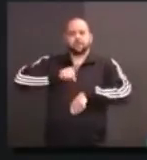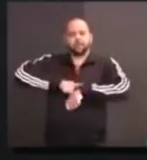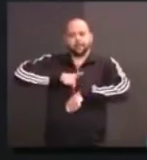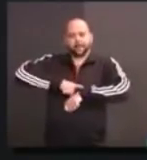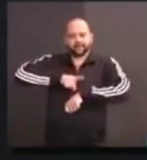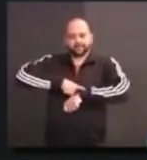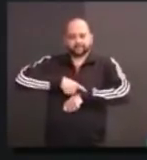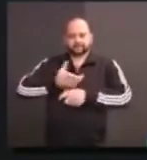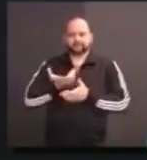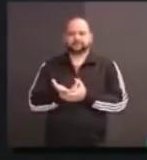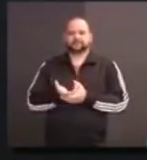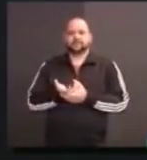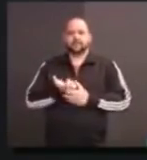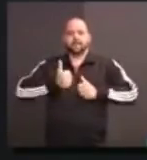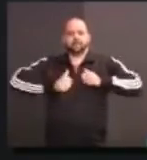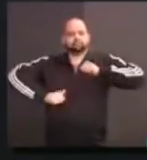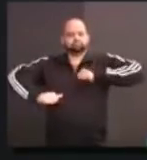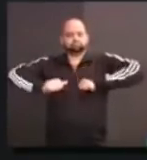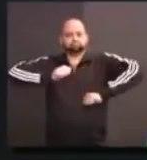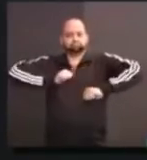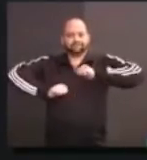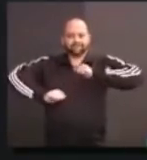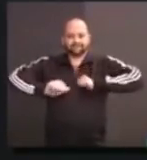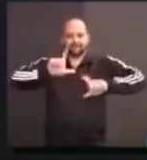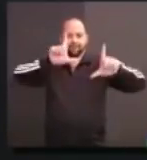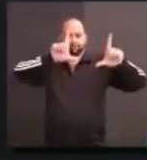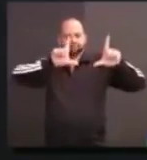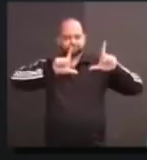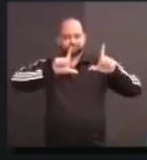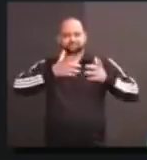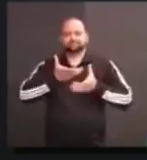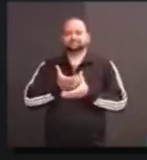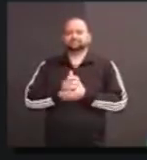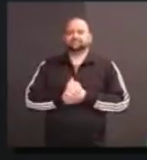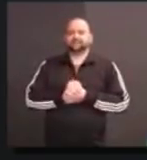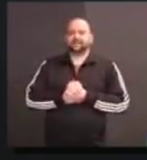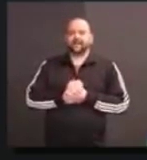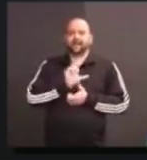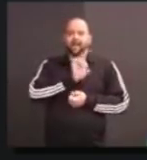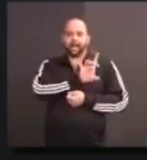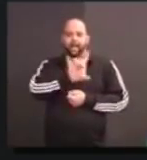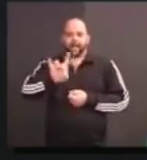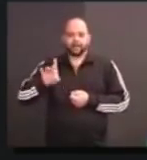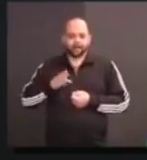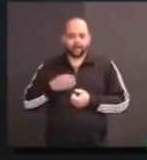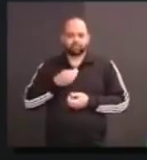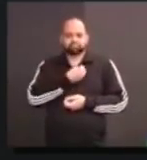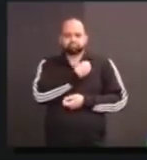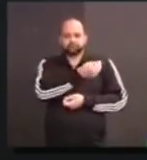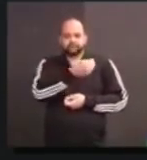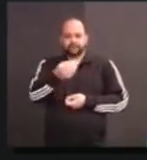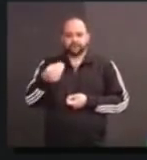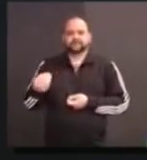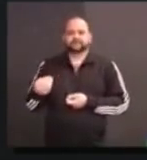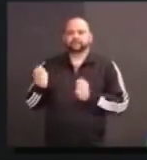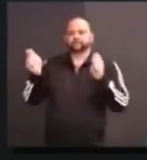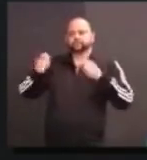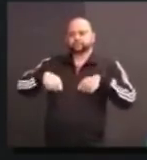momentos artísticos, cada qual oferecendo aquilo que